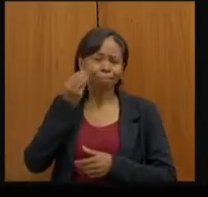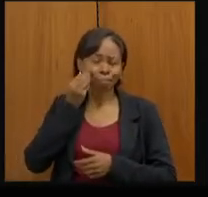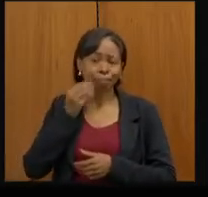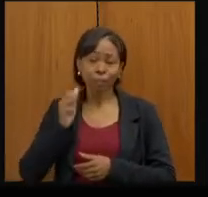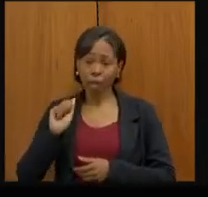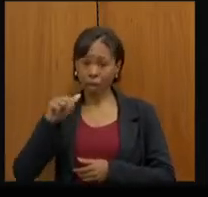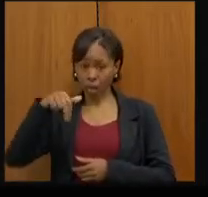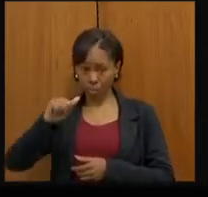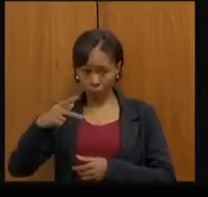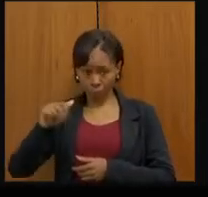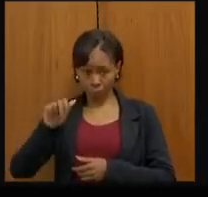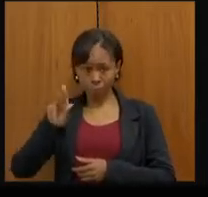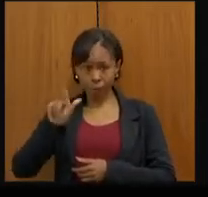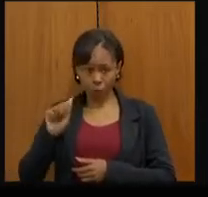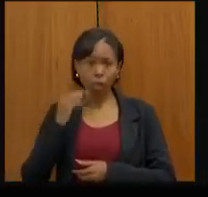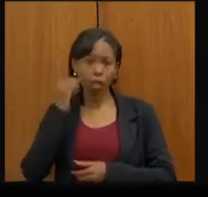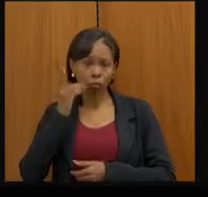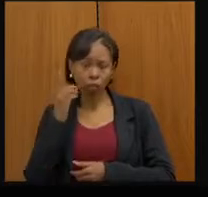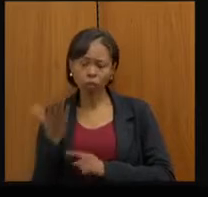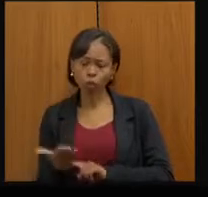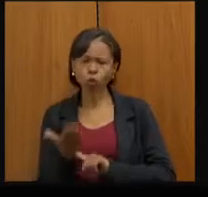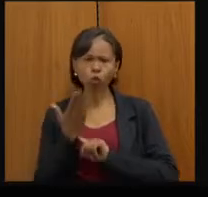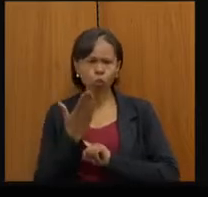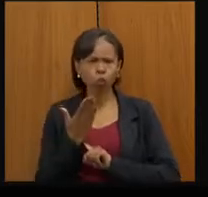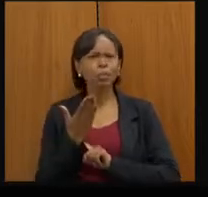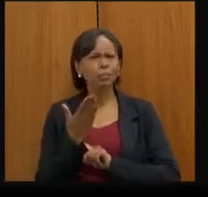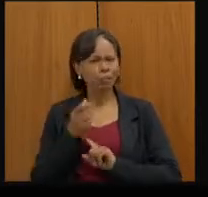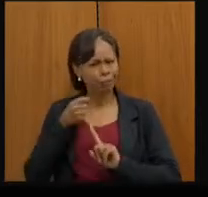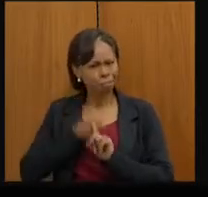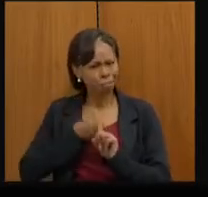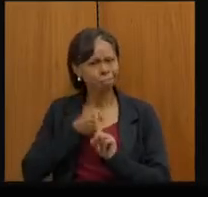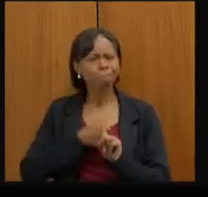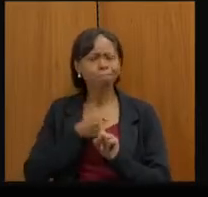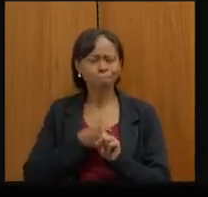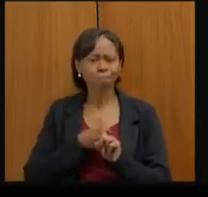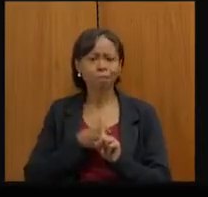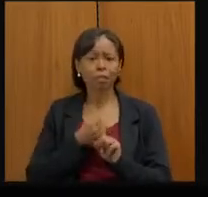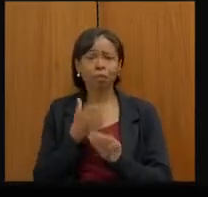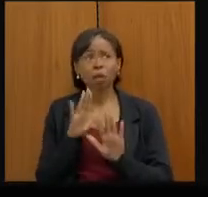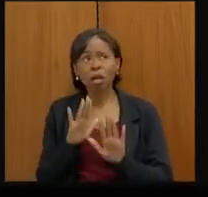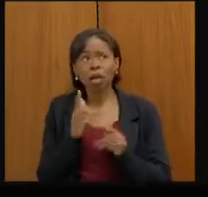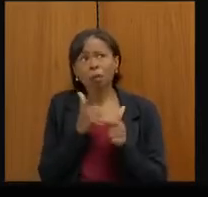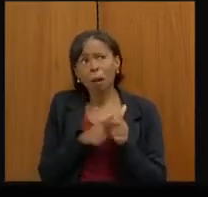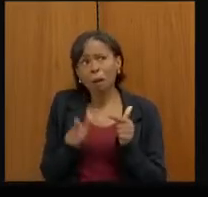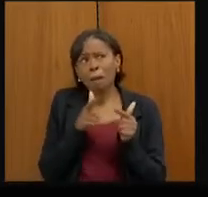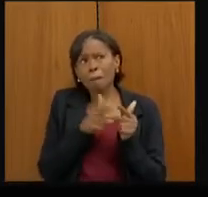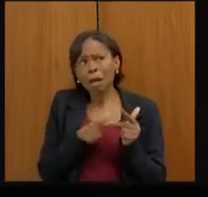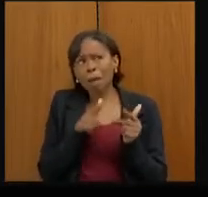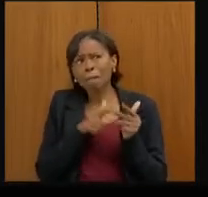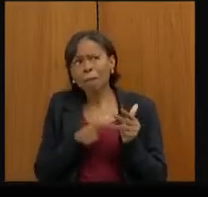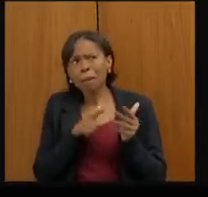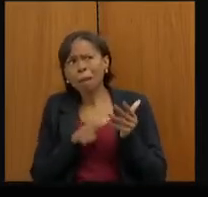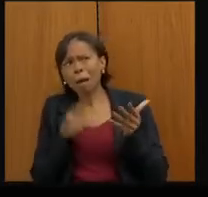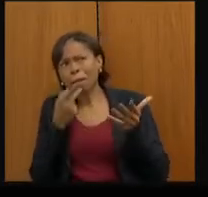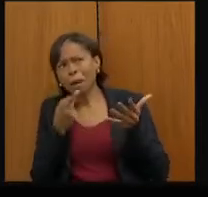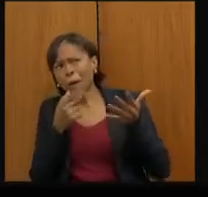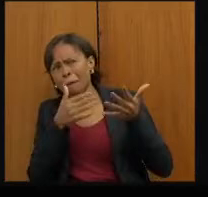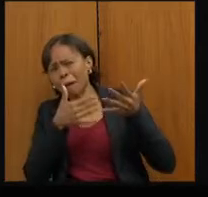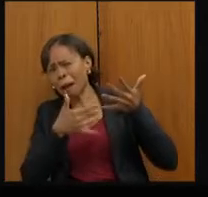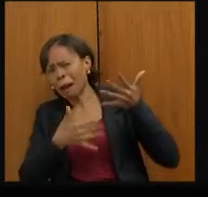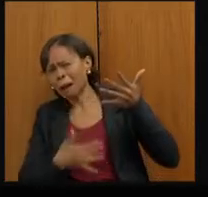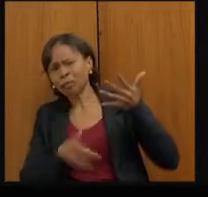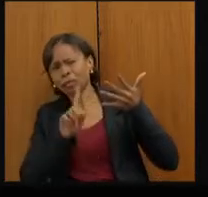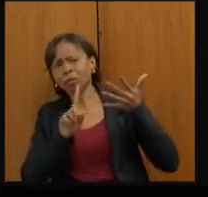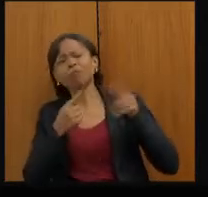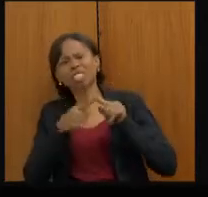luta eu não vou ficar aqui falando dos problemas que nós temos porque já foram muitos apresentados e eles são